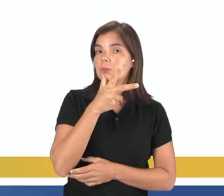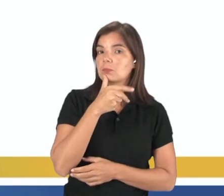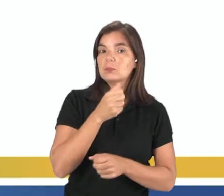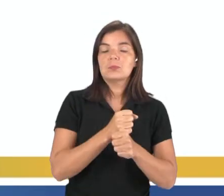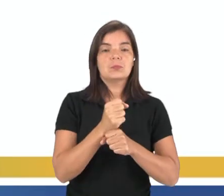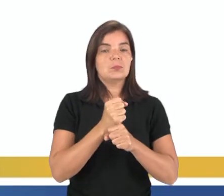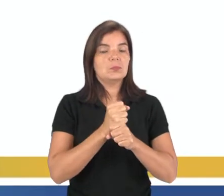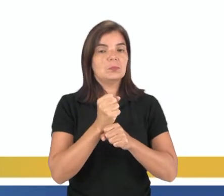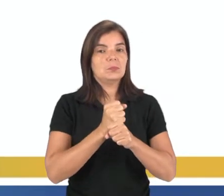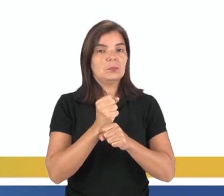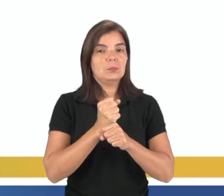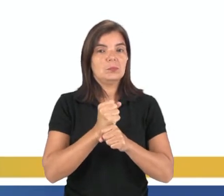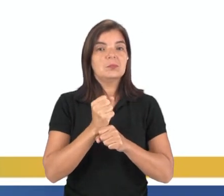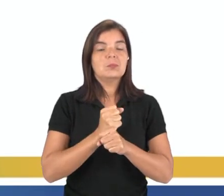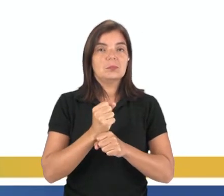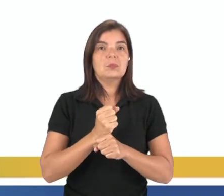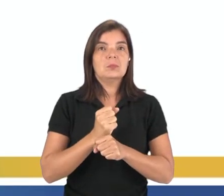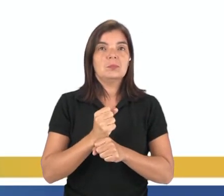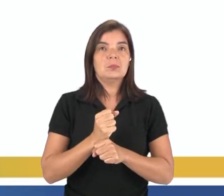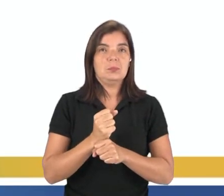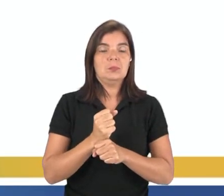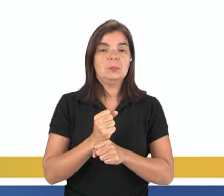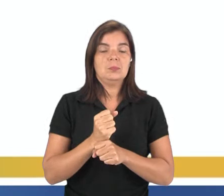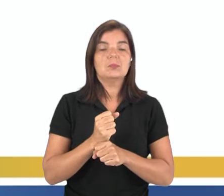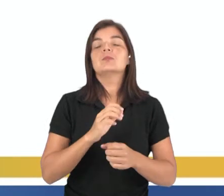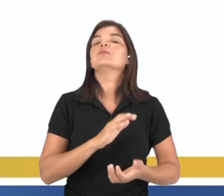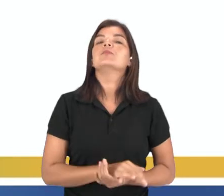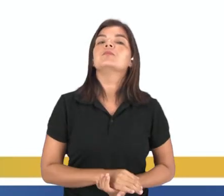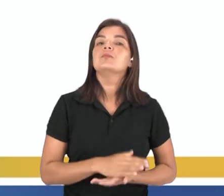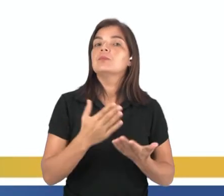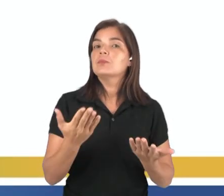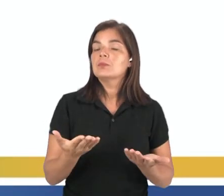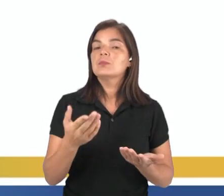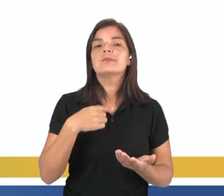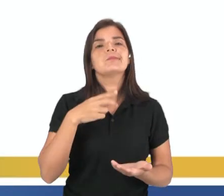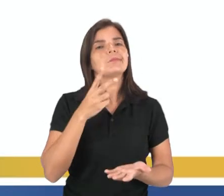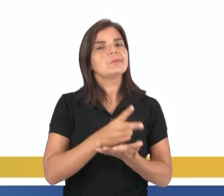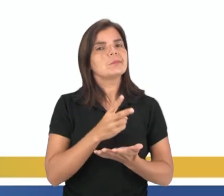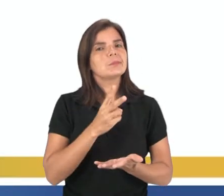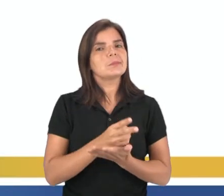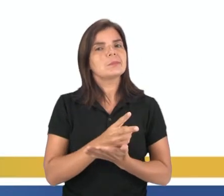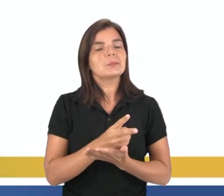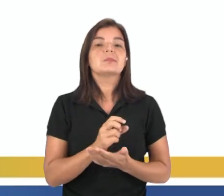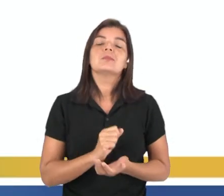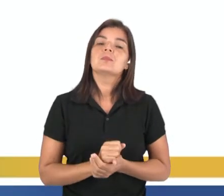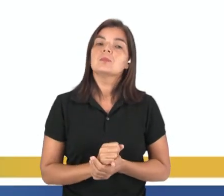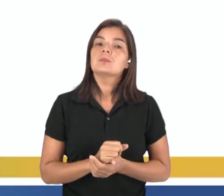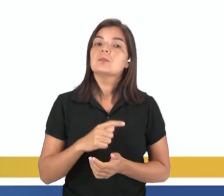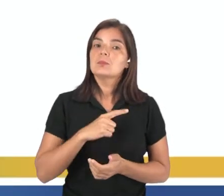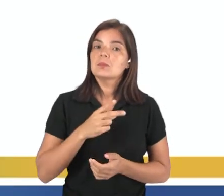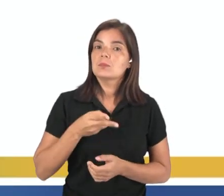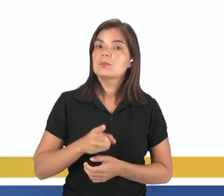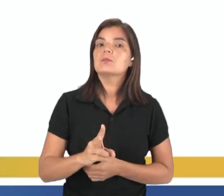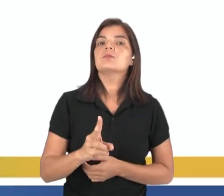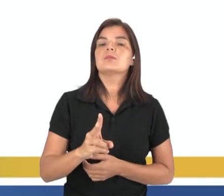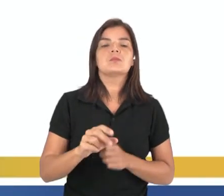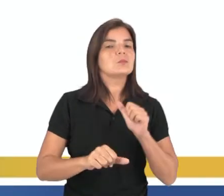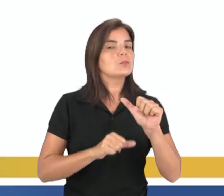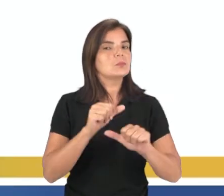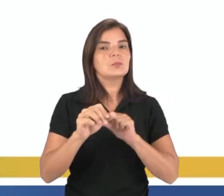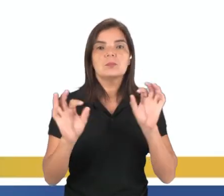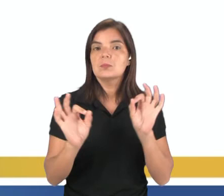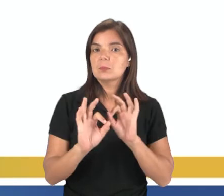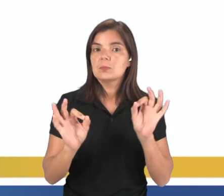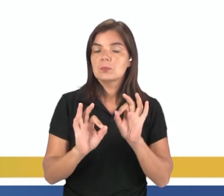tá? Que é em uma escala de tempo maior, tá? Que geralmente esse padrão ele é contínuo, ele não